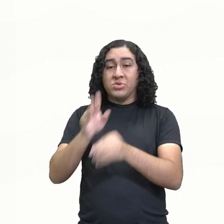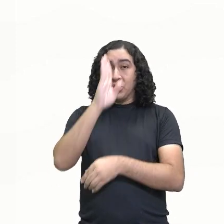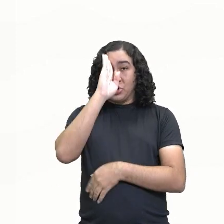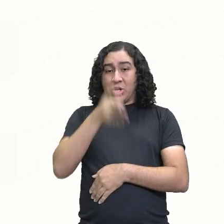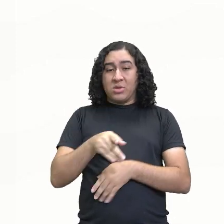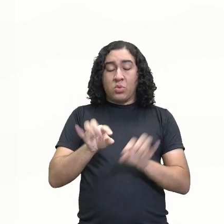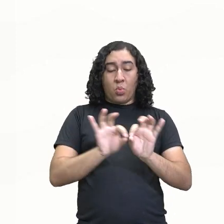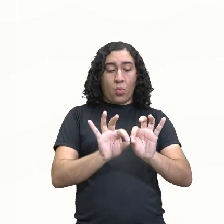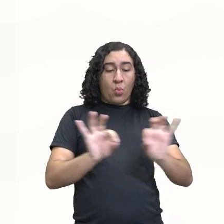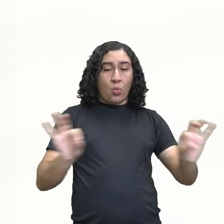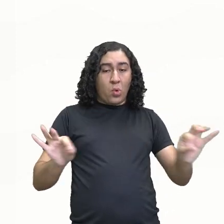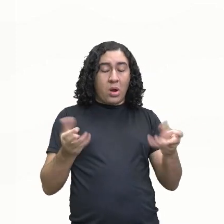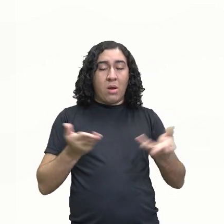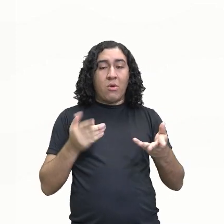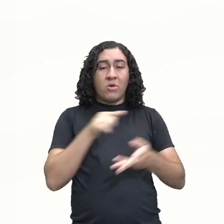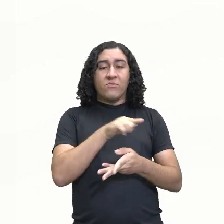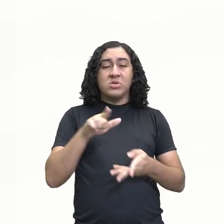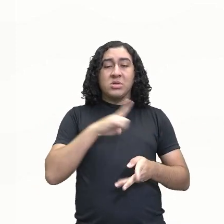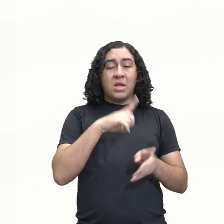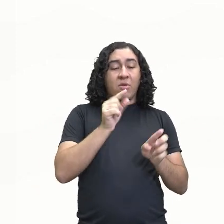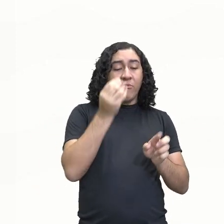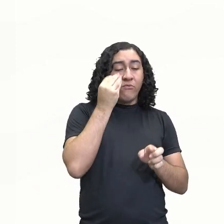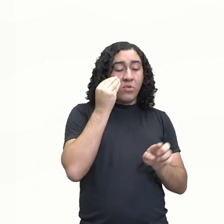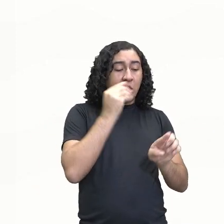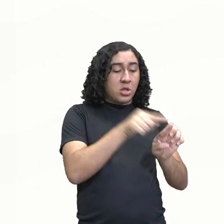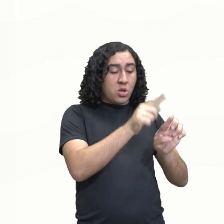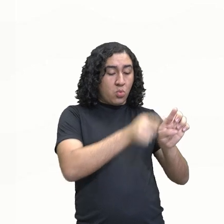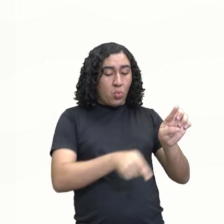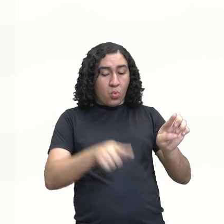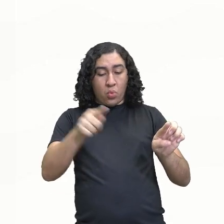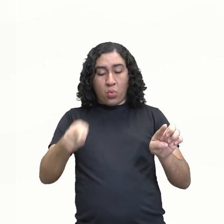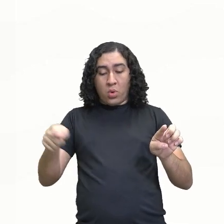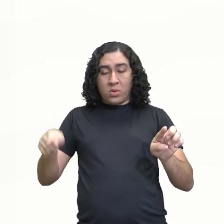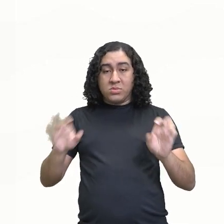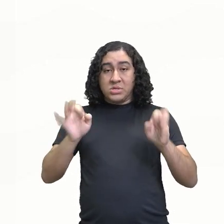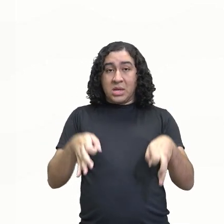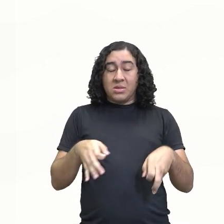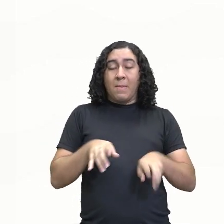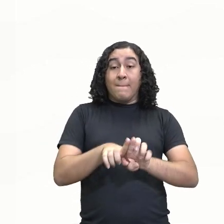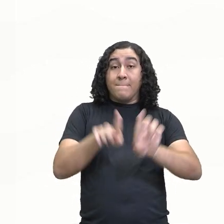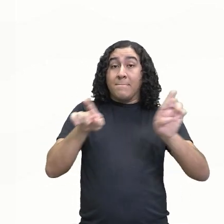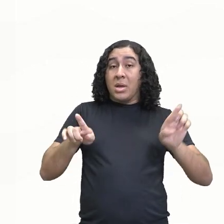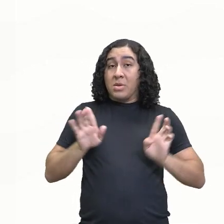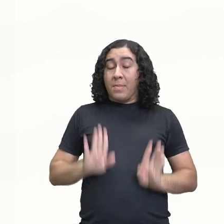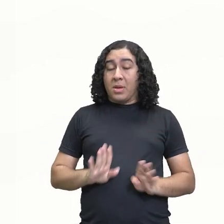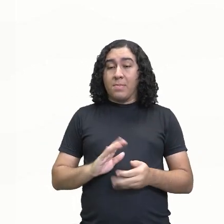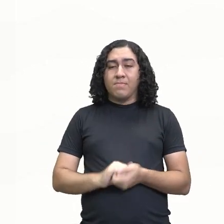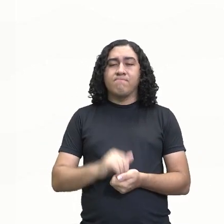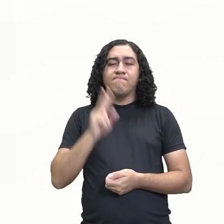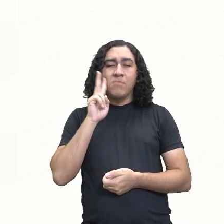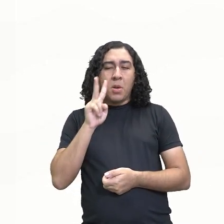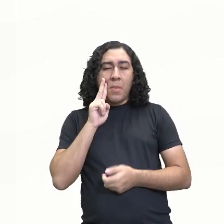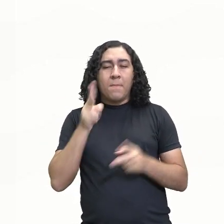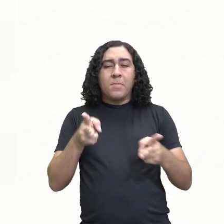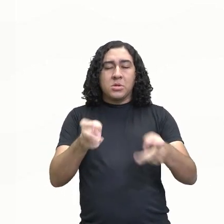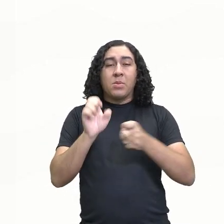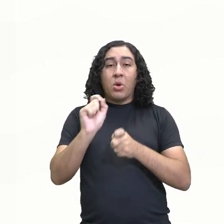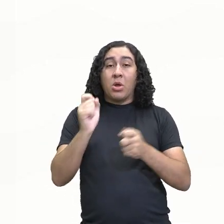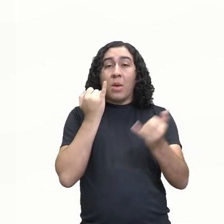eixo. E agora você vai traçar ali a sua senoide. Mas perceba